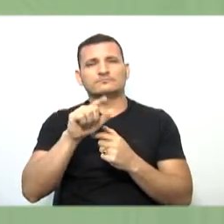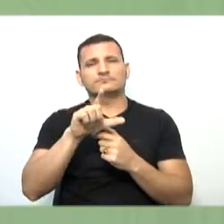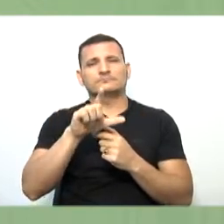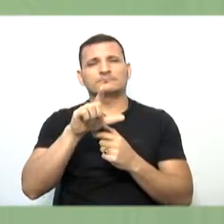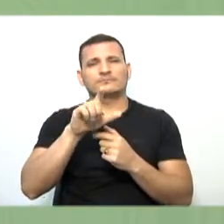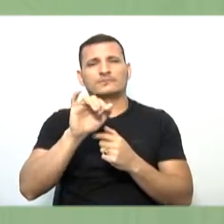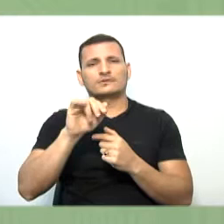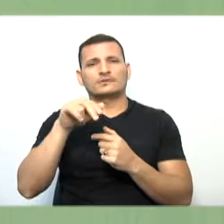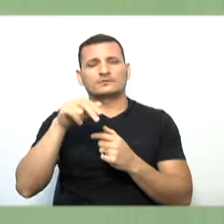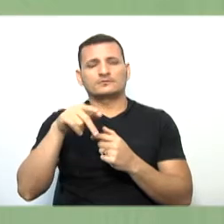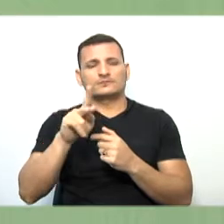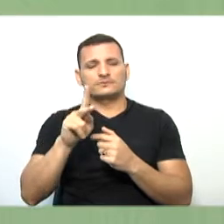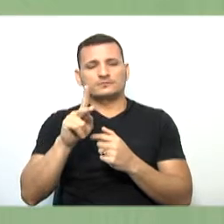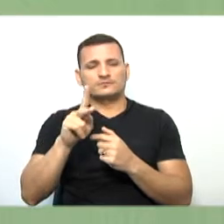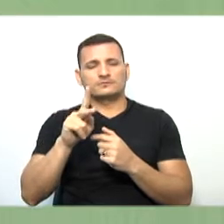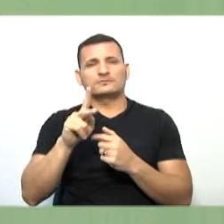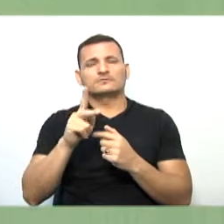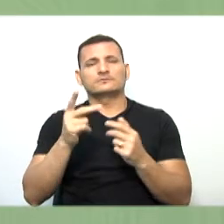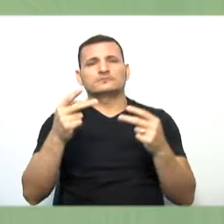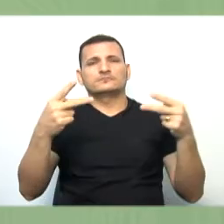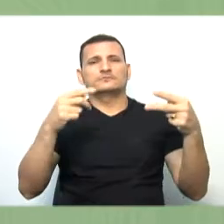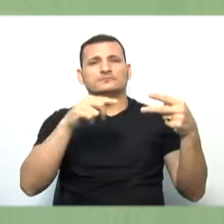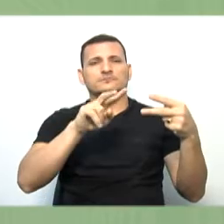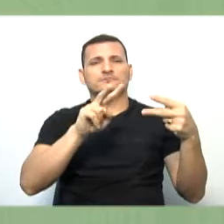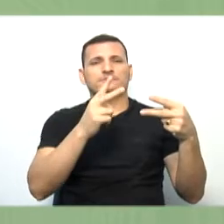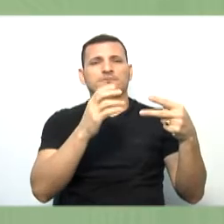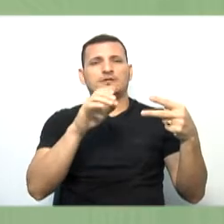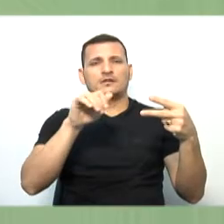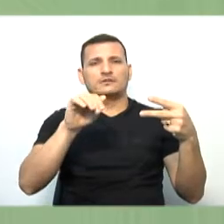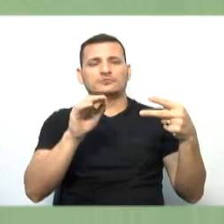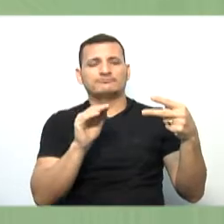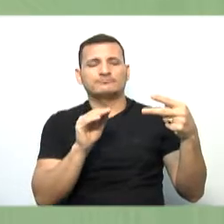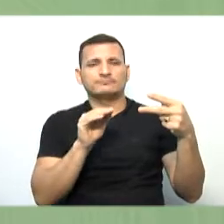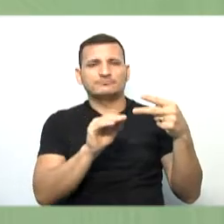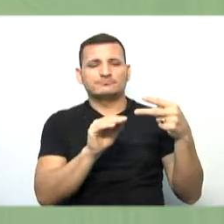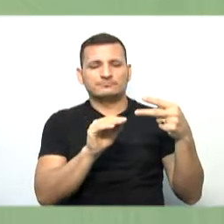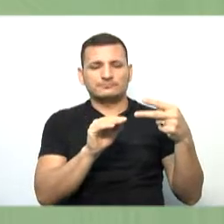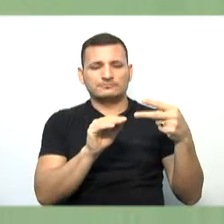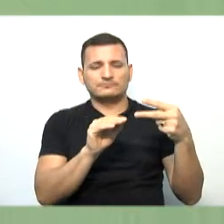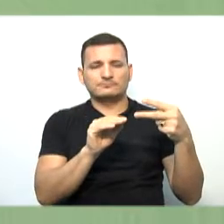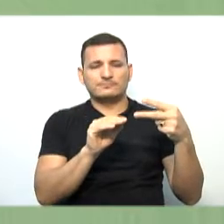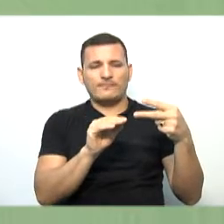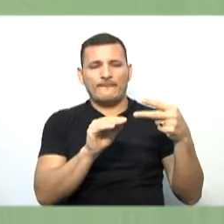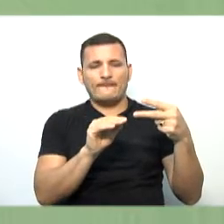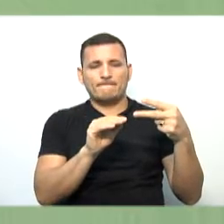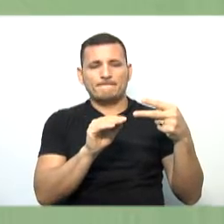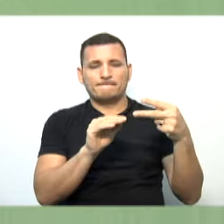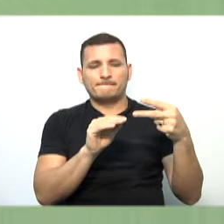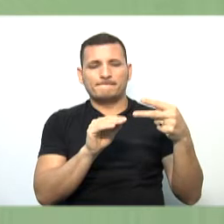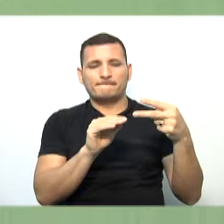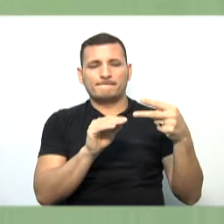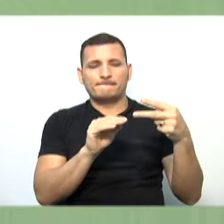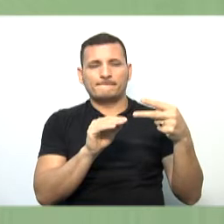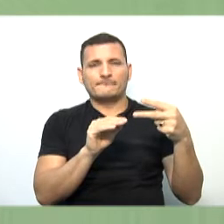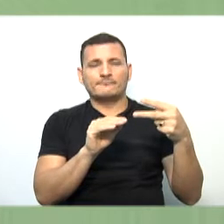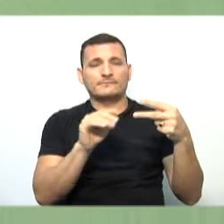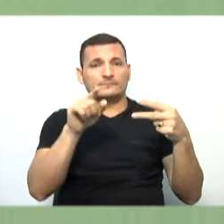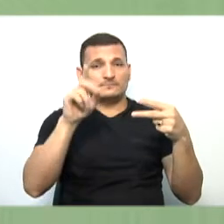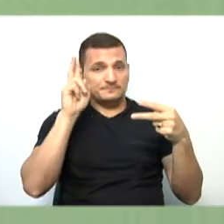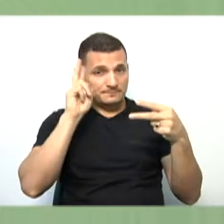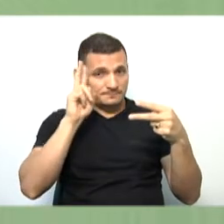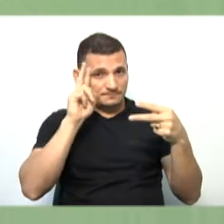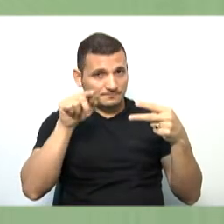link na seção head da página, ou seja, dentro do cabeçalho da nossa página. Tudo isso,